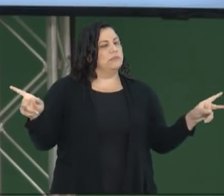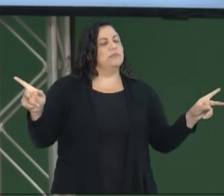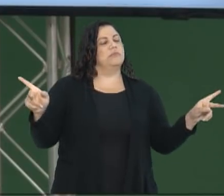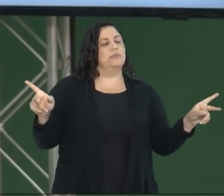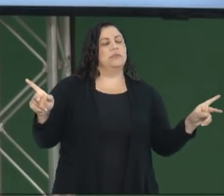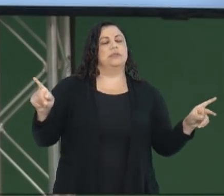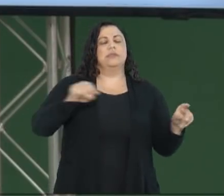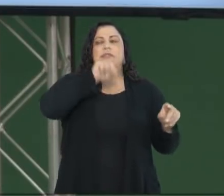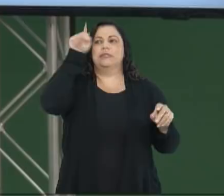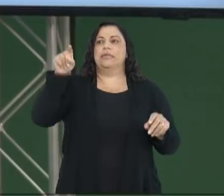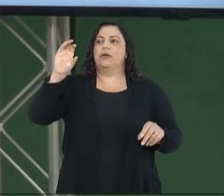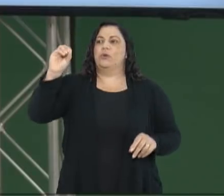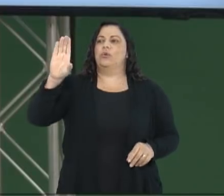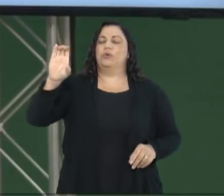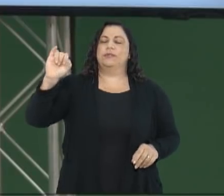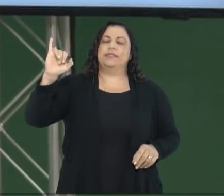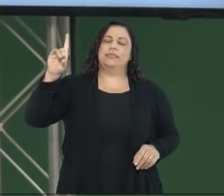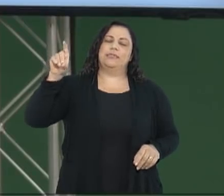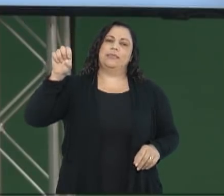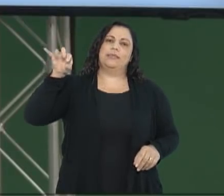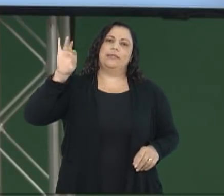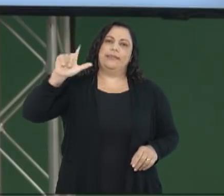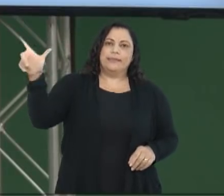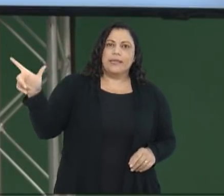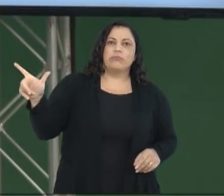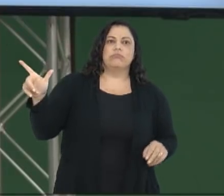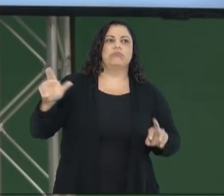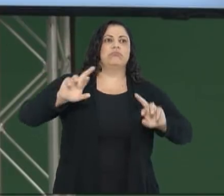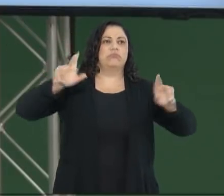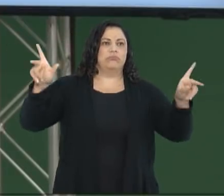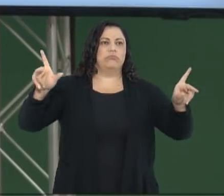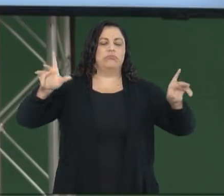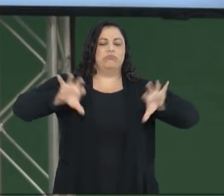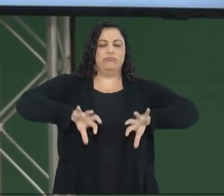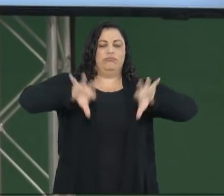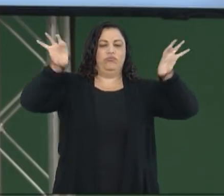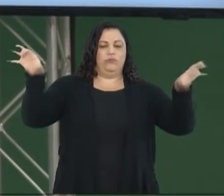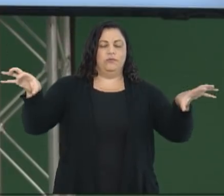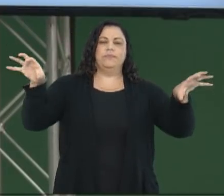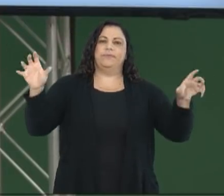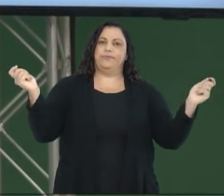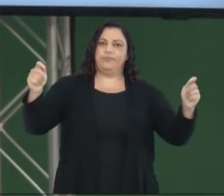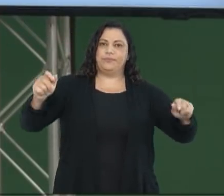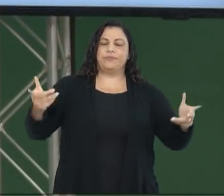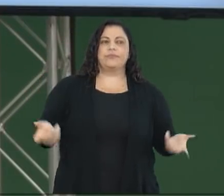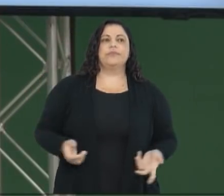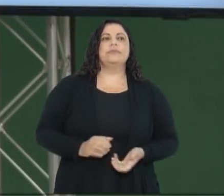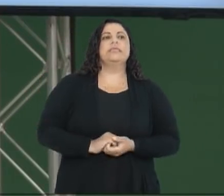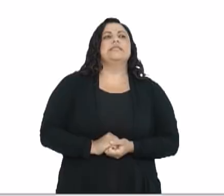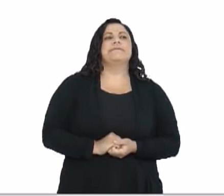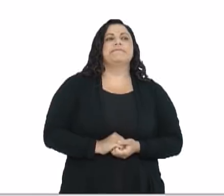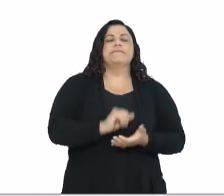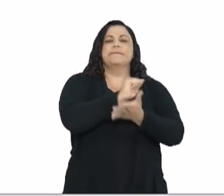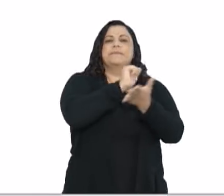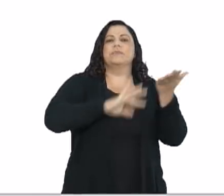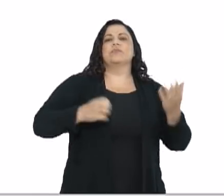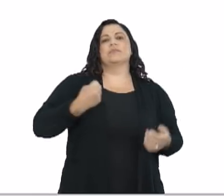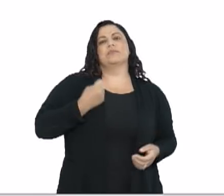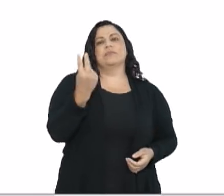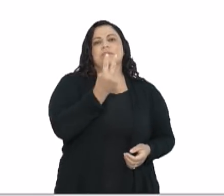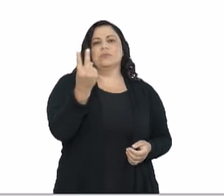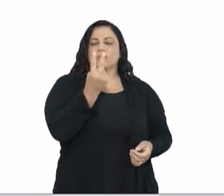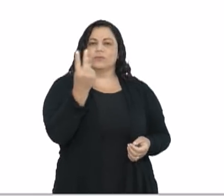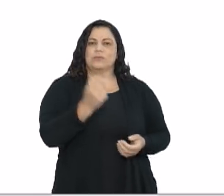diferentes da parte ocidental, certo? Então, acentuados por essa questão histórica ali. Exercício 2